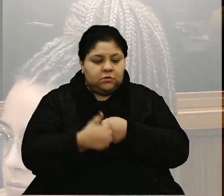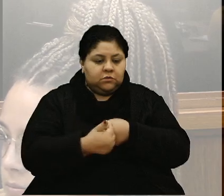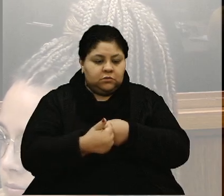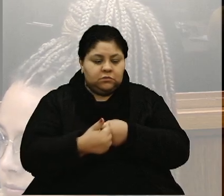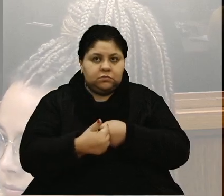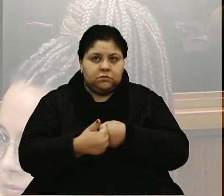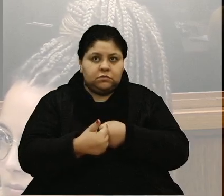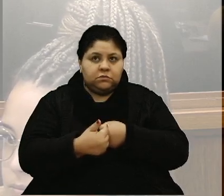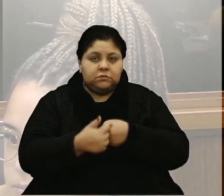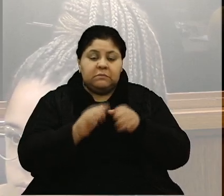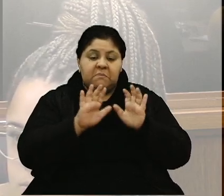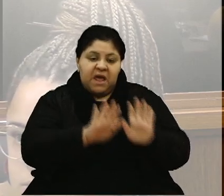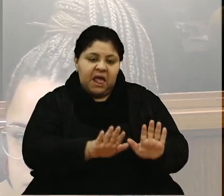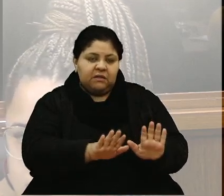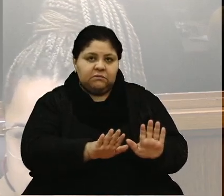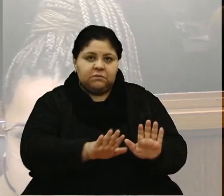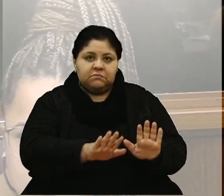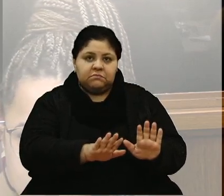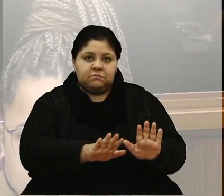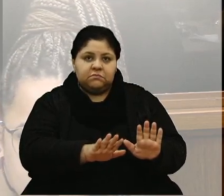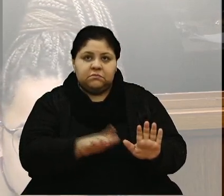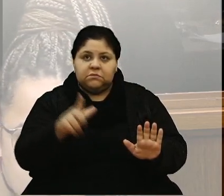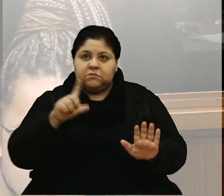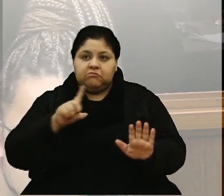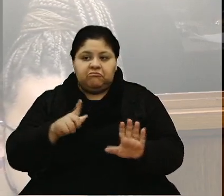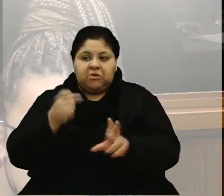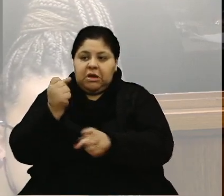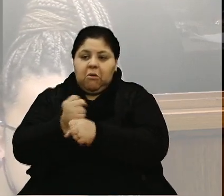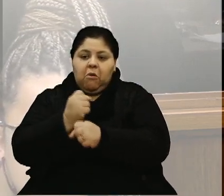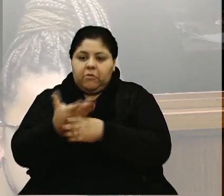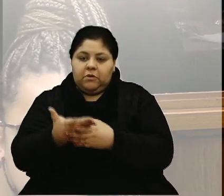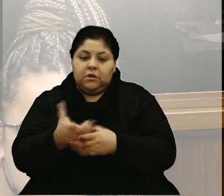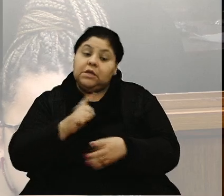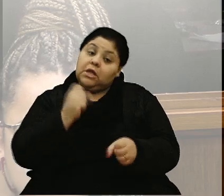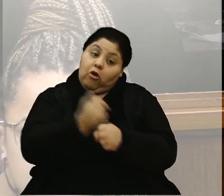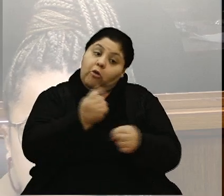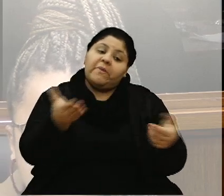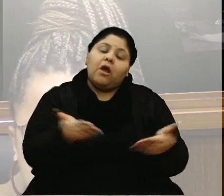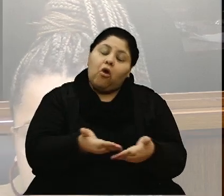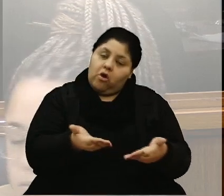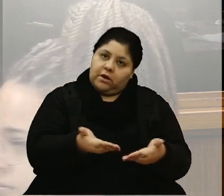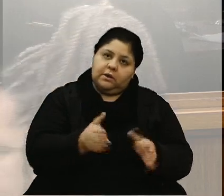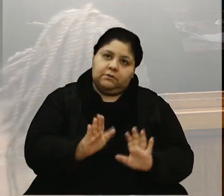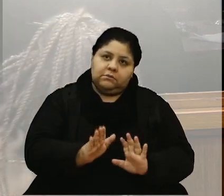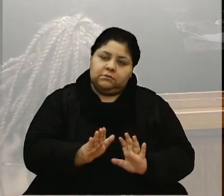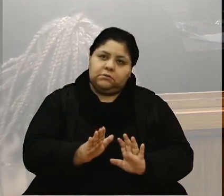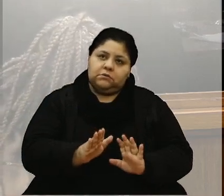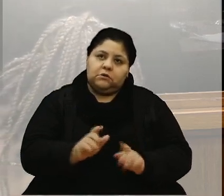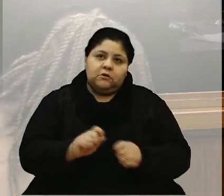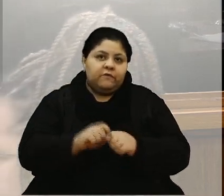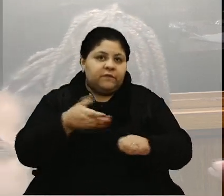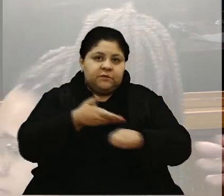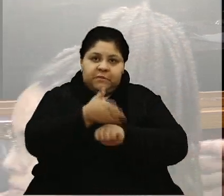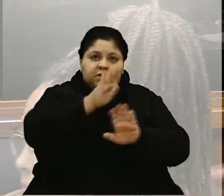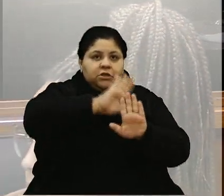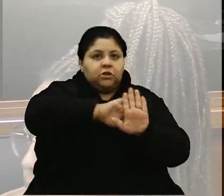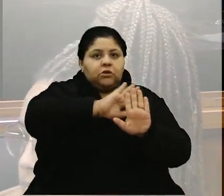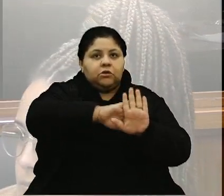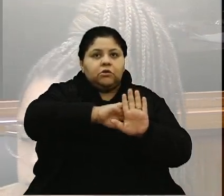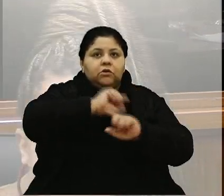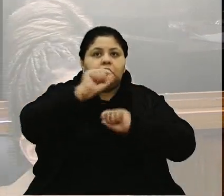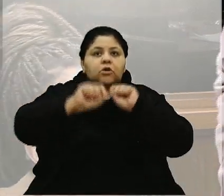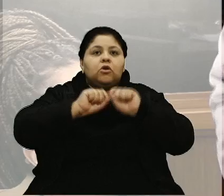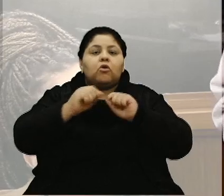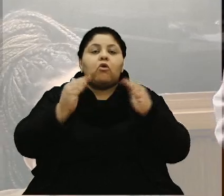ser pacata, a cidade não ter obra. Aliás, ter obra agora, né? Isso faz parte da ideologia. E como essa é